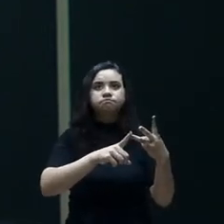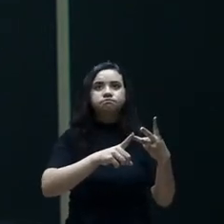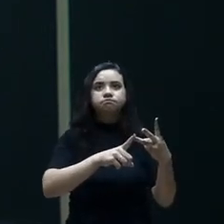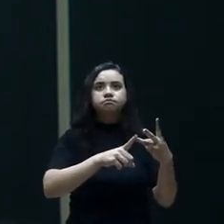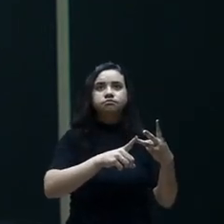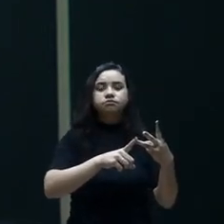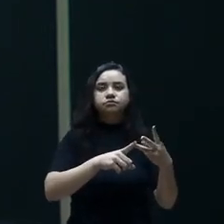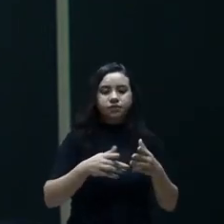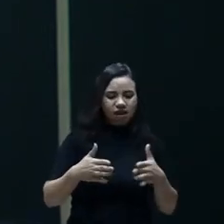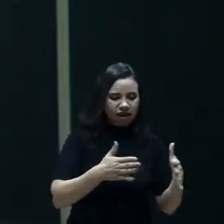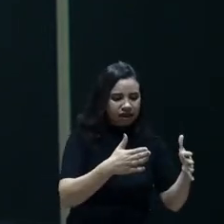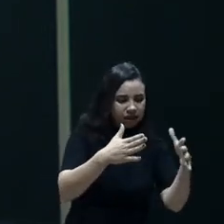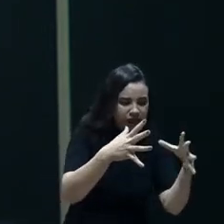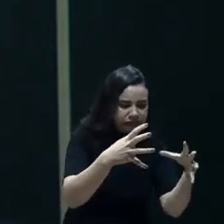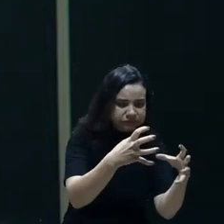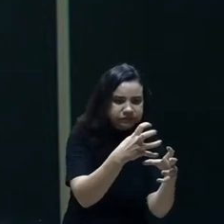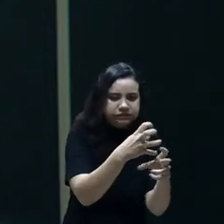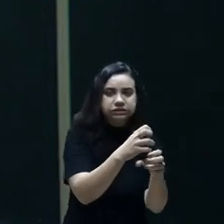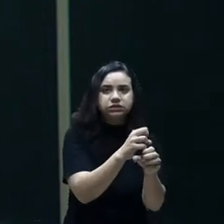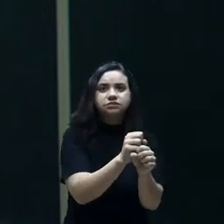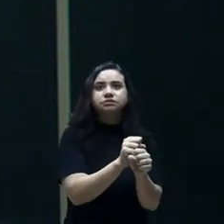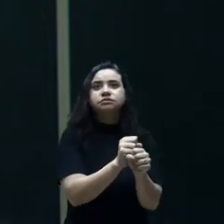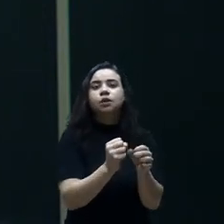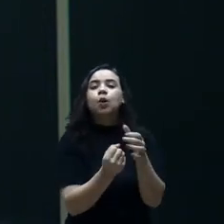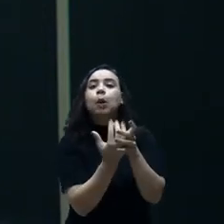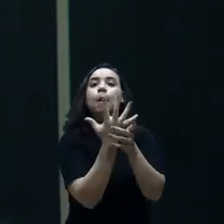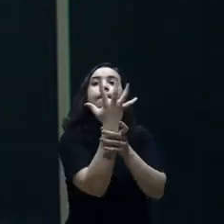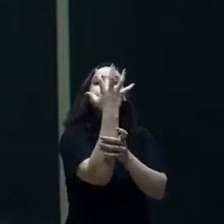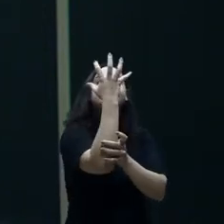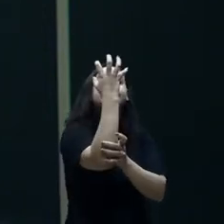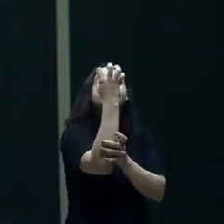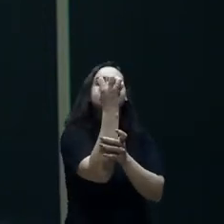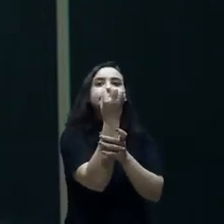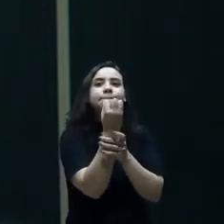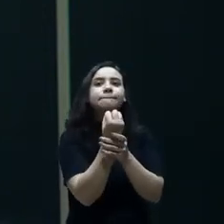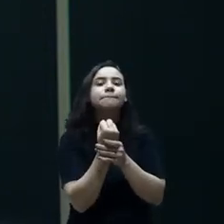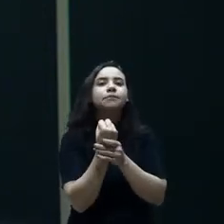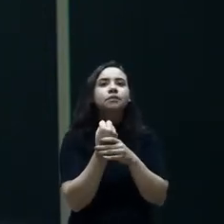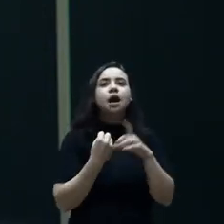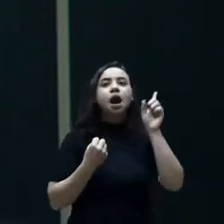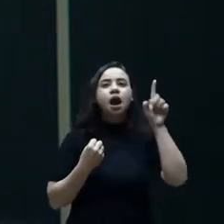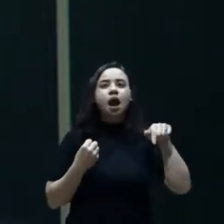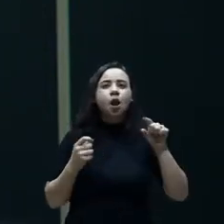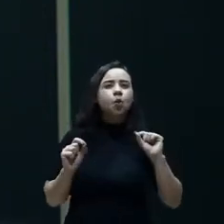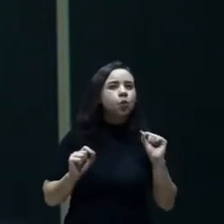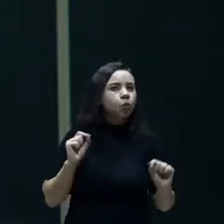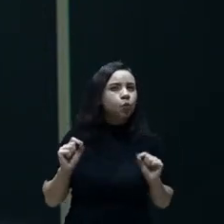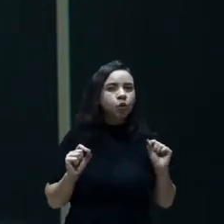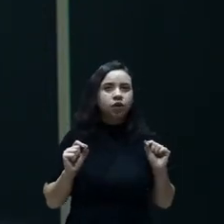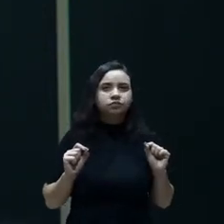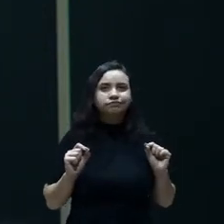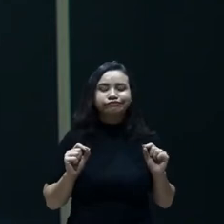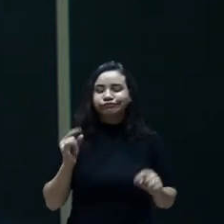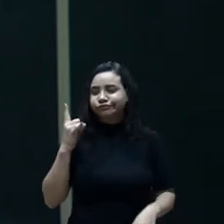nosso solo, e não provoca em nós crescimento, e não provoca em nós frutos, são os